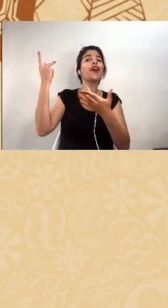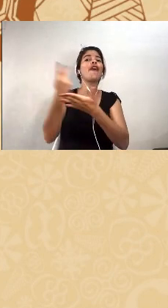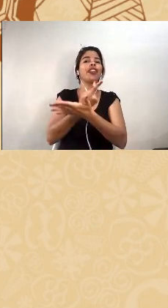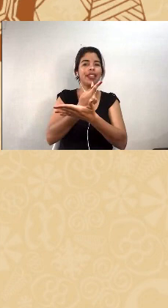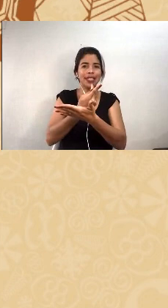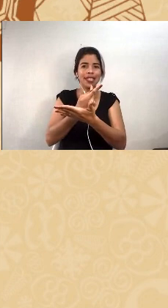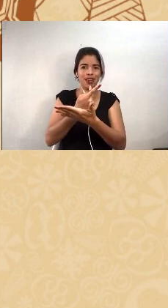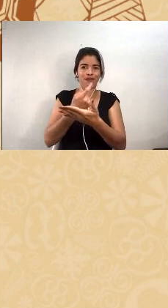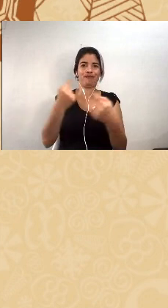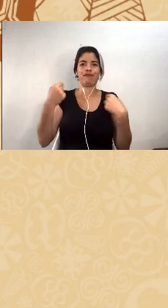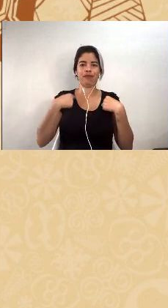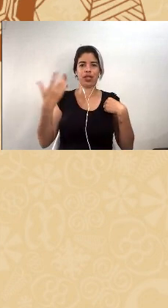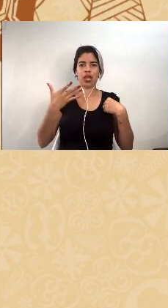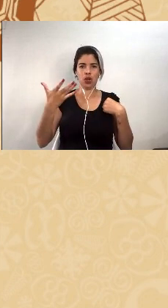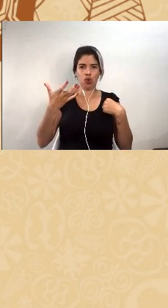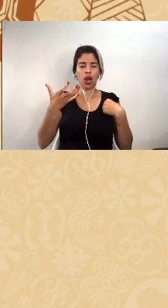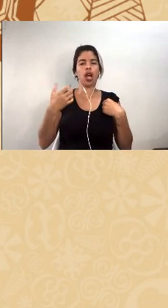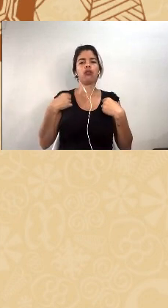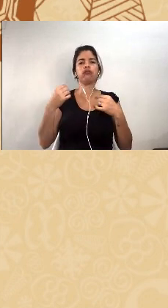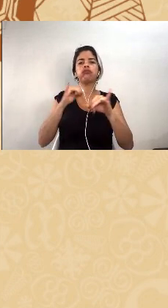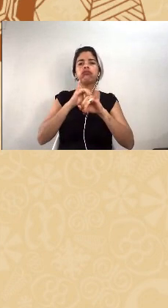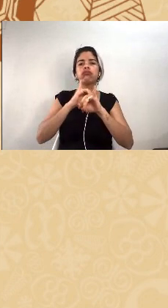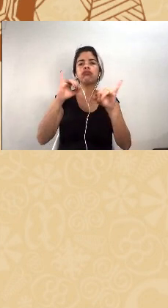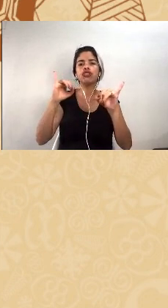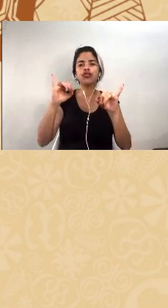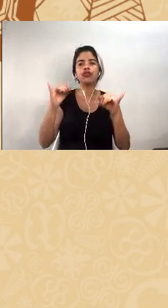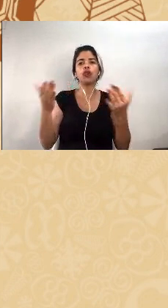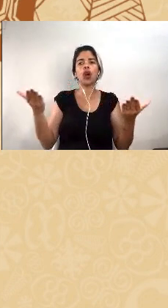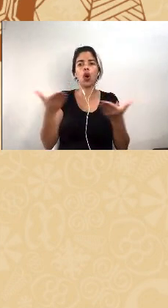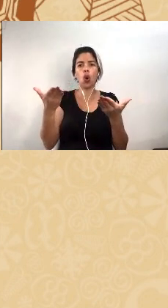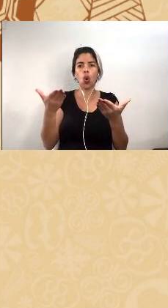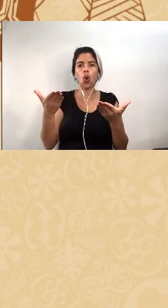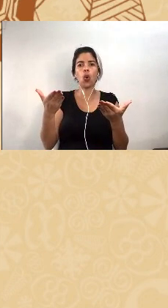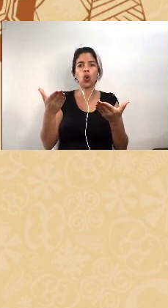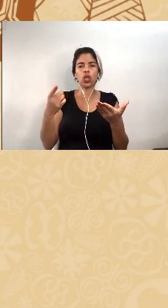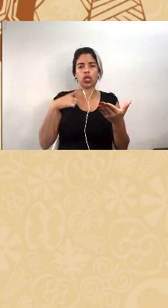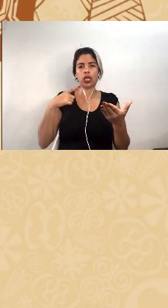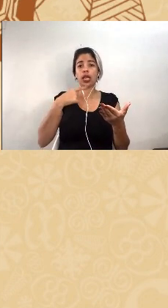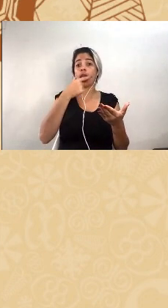eu queria, né, com um rapaz, né, que